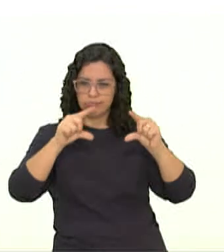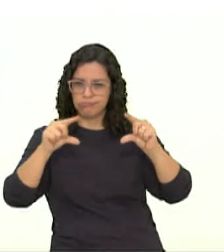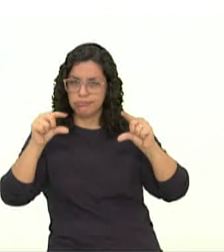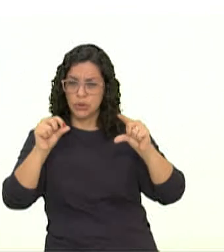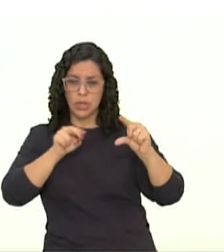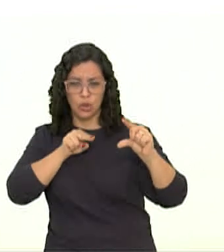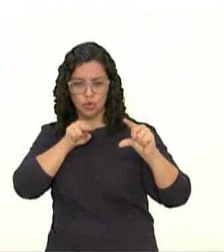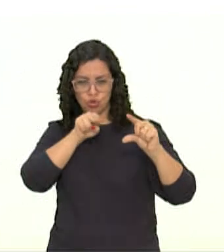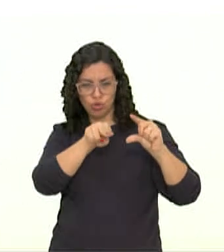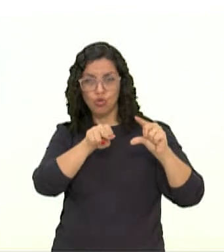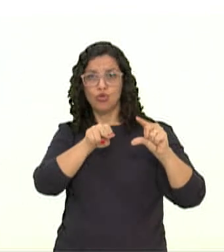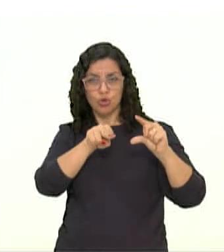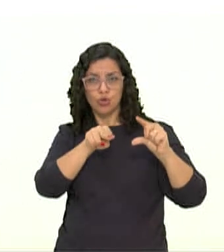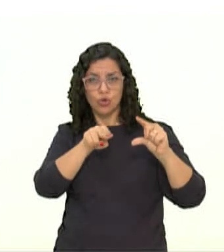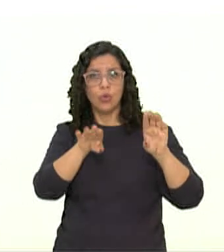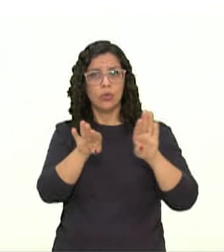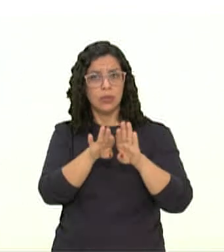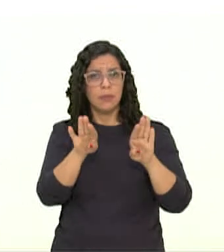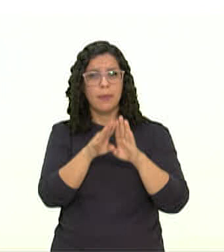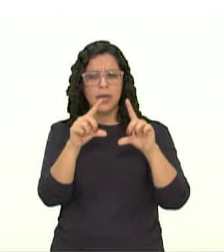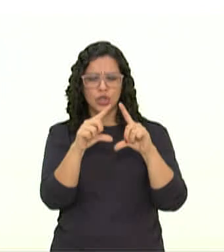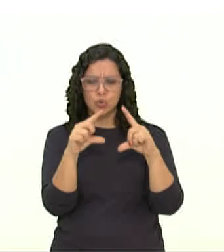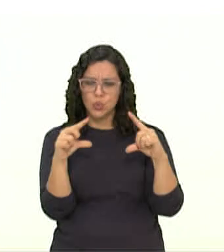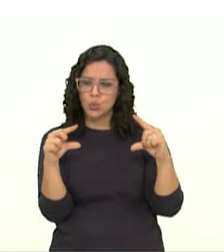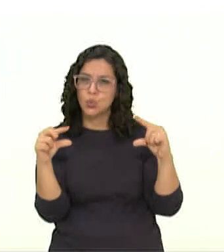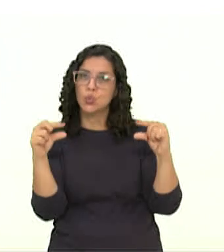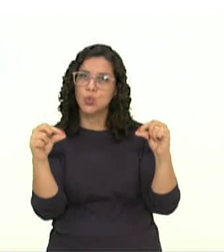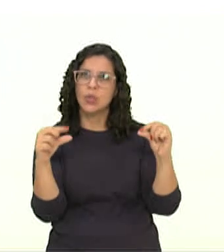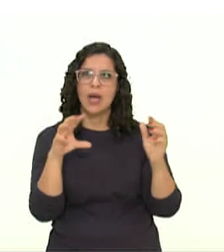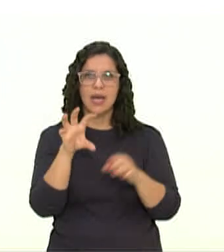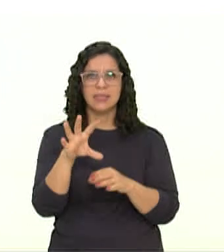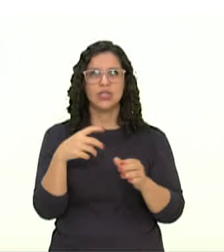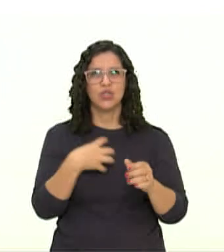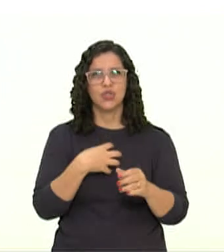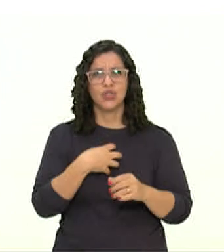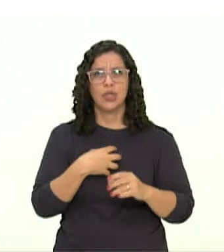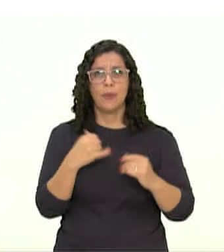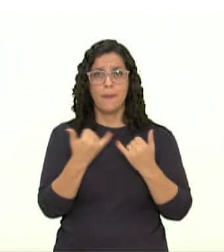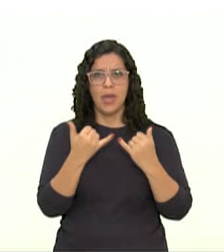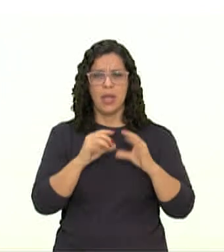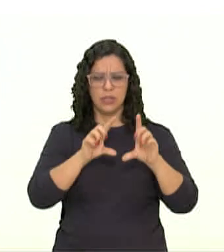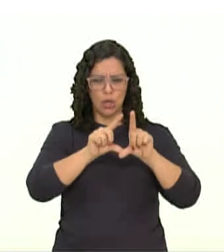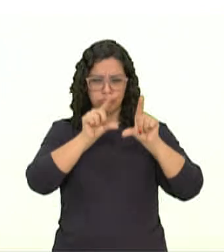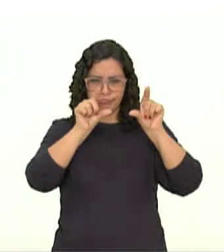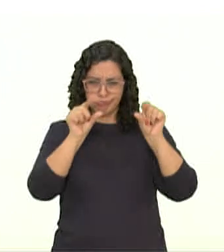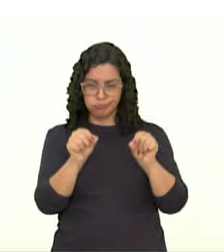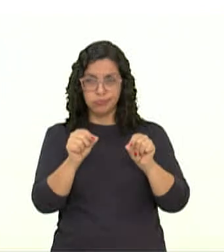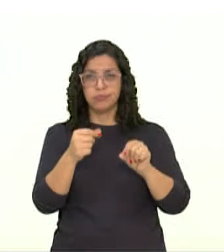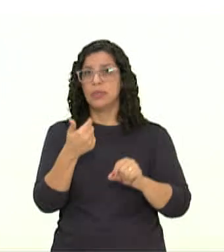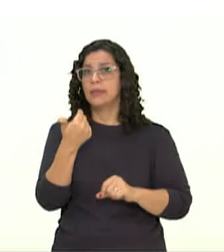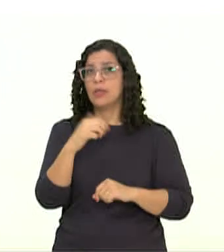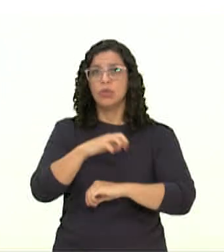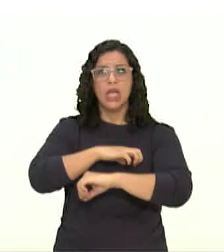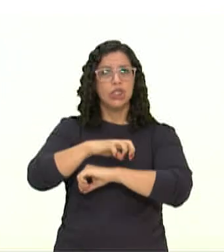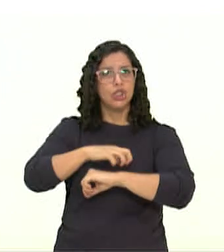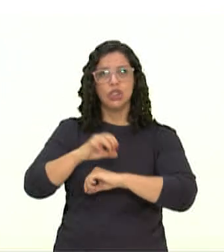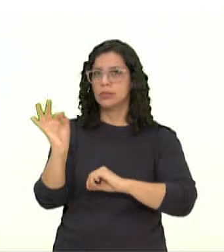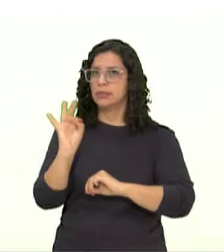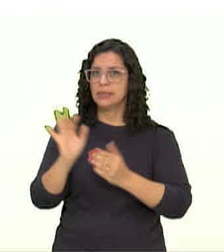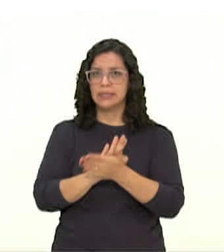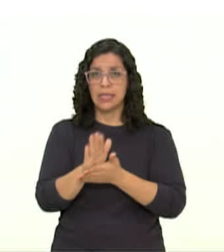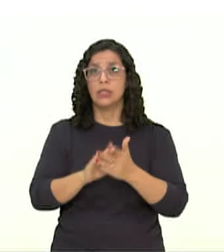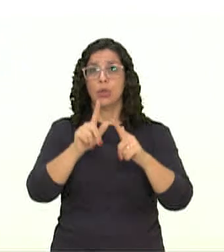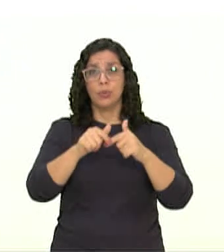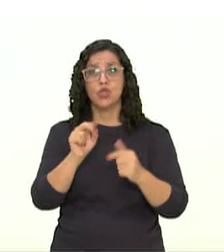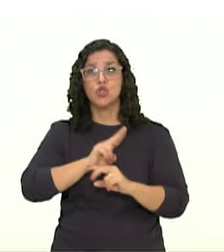O centro dele é mais espesso, as extremidades são afiladas, né? São mais finas na ponta ali e não possui estriações, né? Por isso que ele é